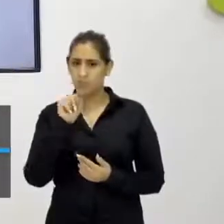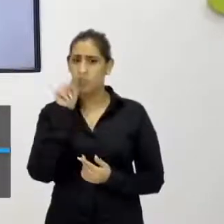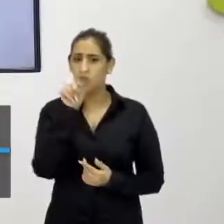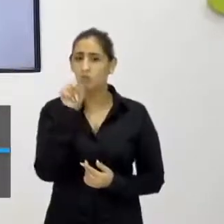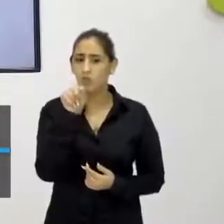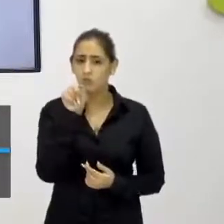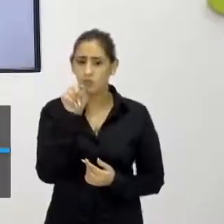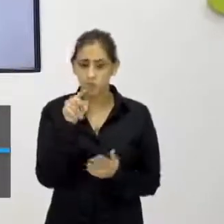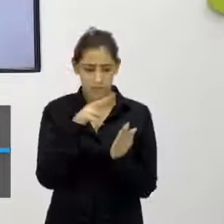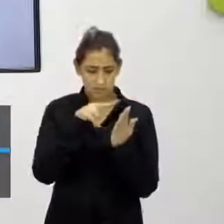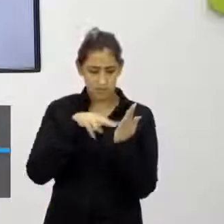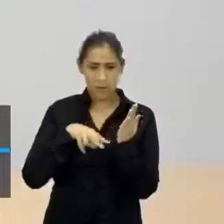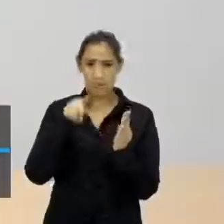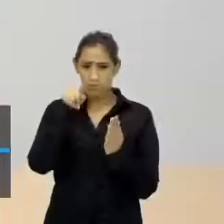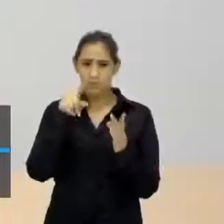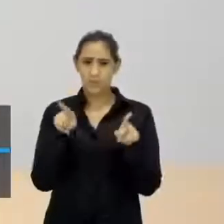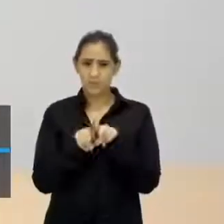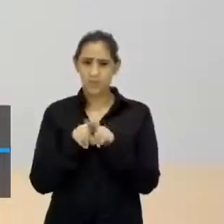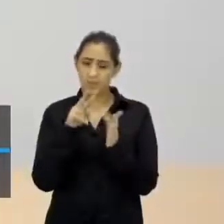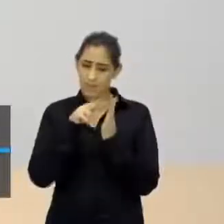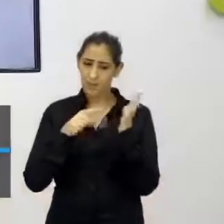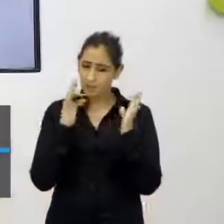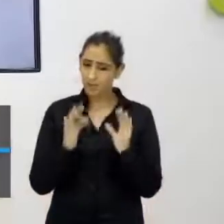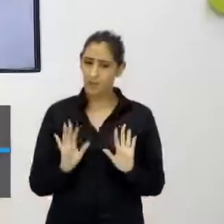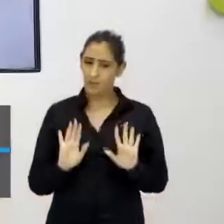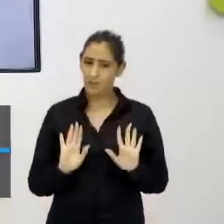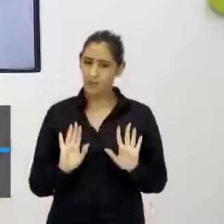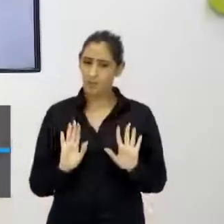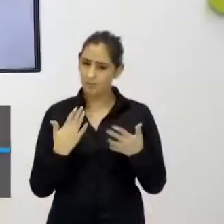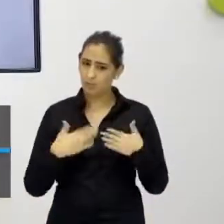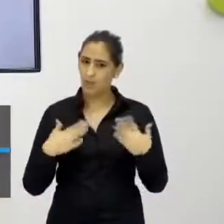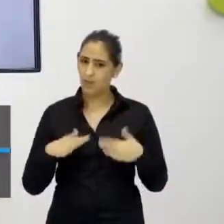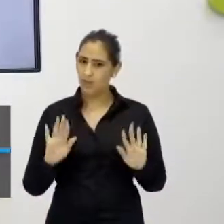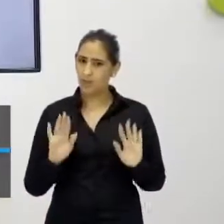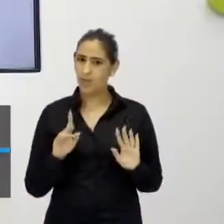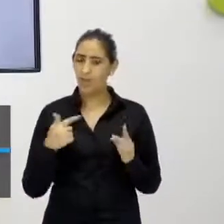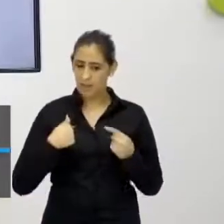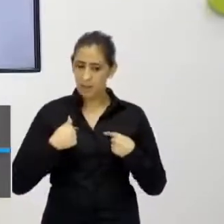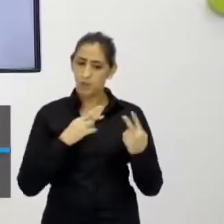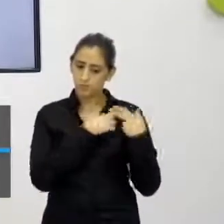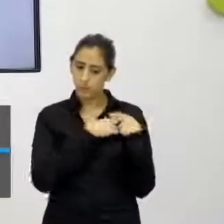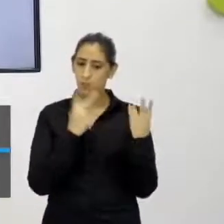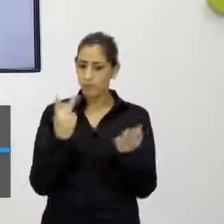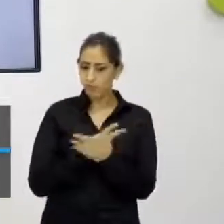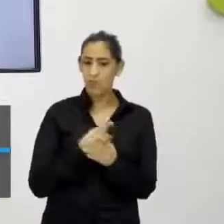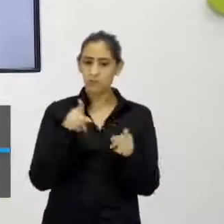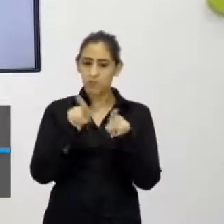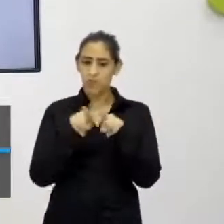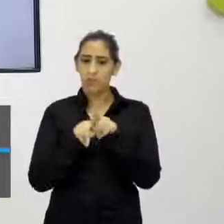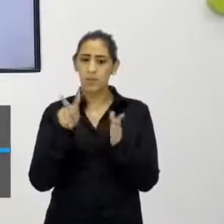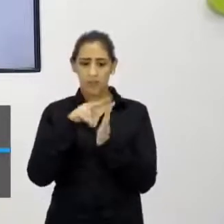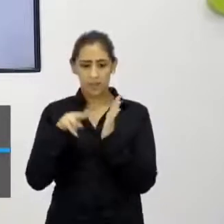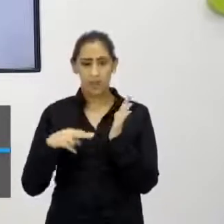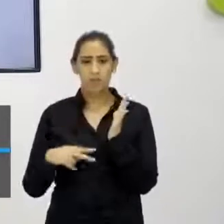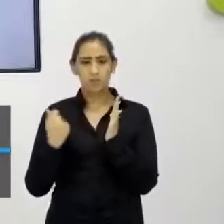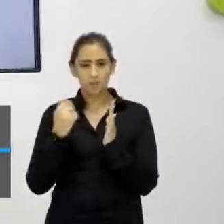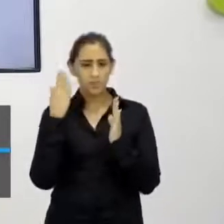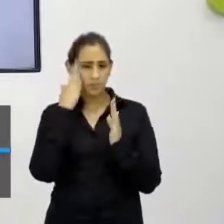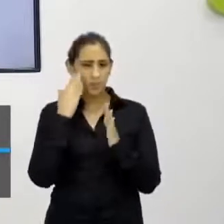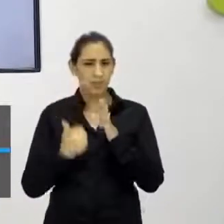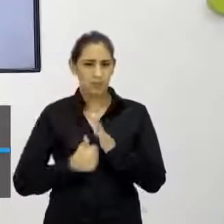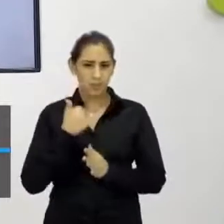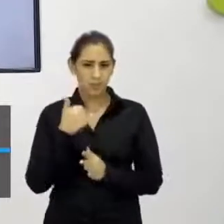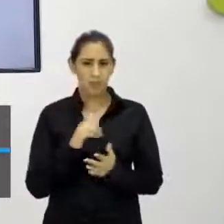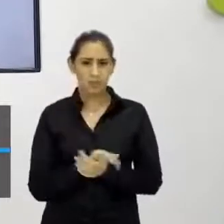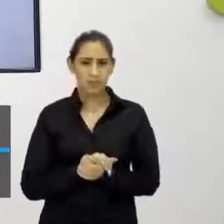Não, você que está lendo também tem que ler direito, tem que entender, tem que estudar, tem que raciocinar. A aula de língua portuguesa é para isso também. Mas